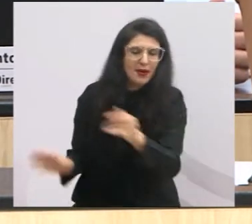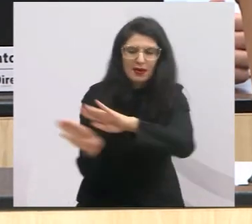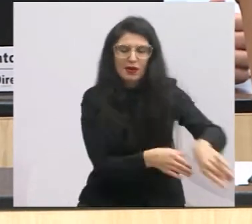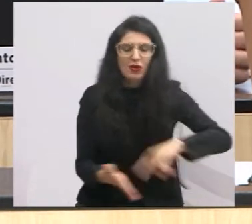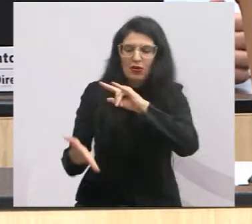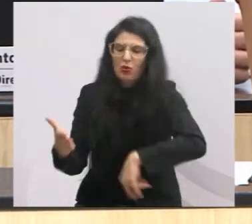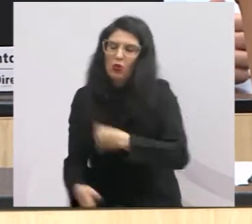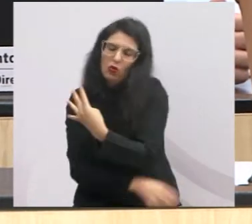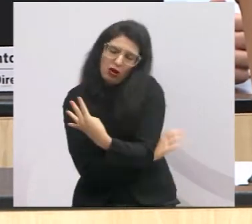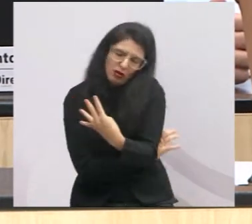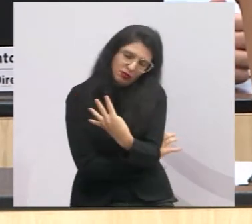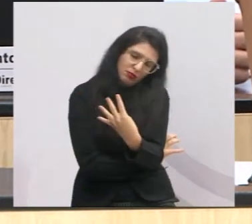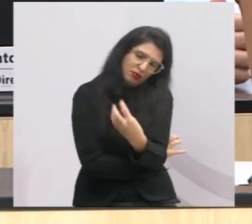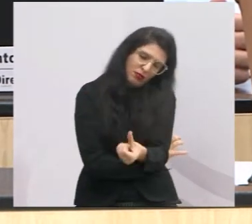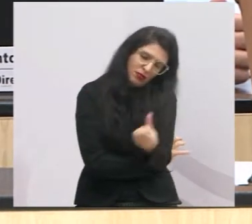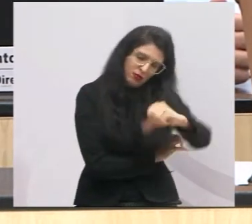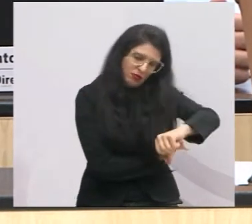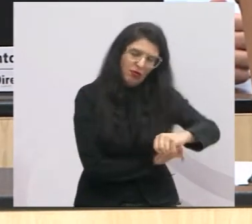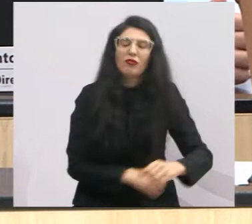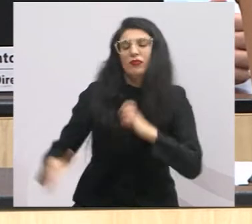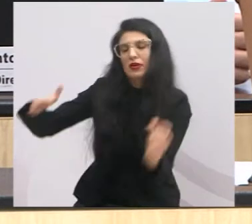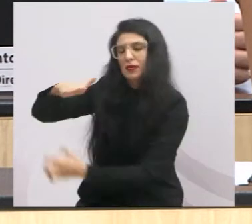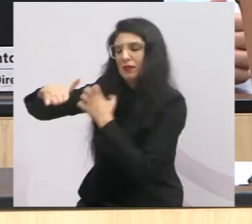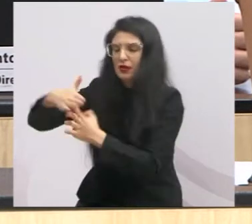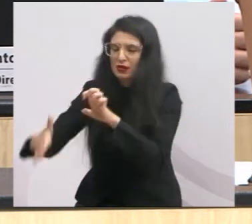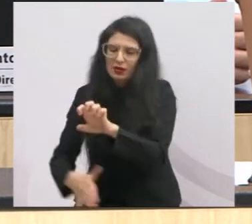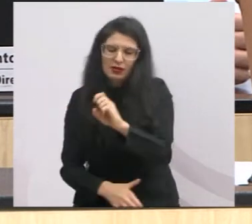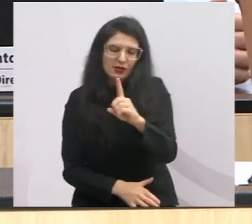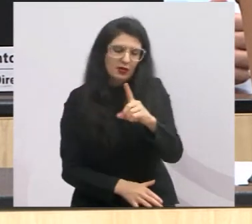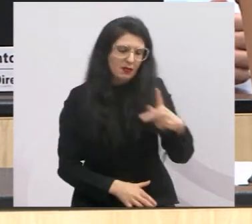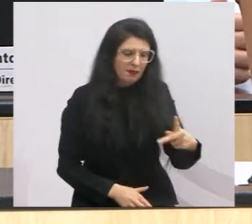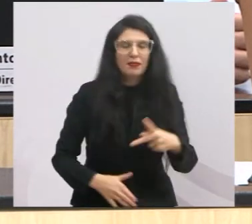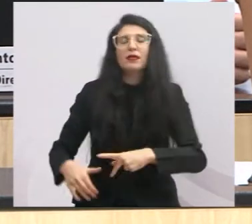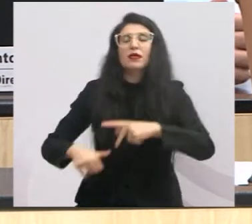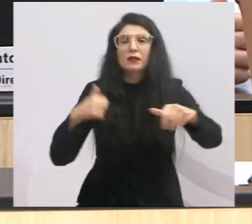na casa. Palavra da salvação.